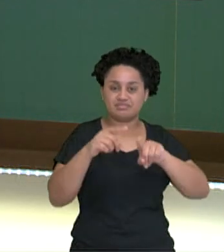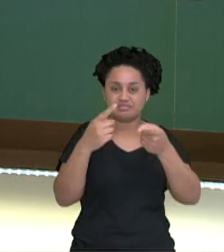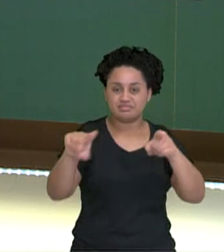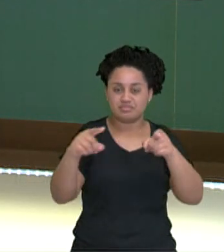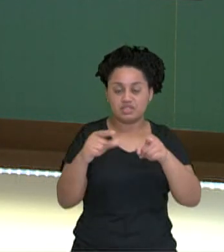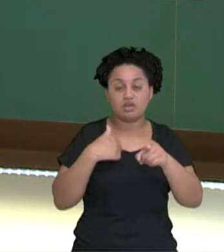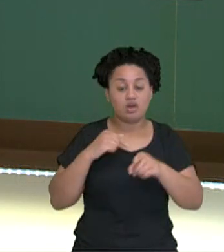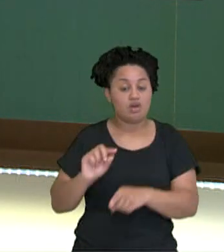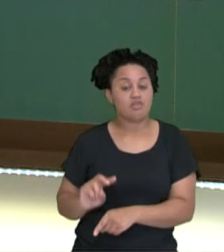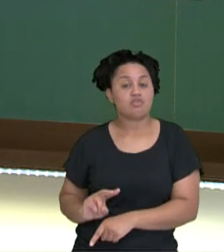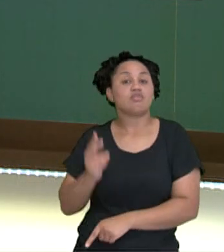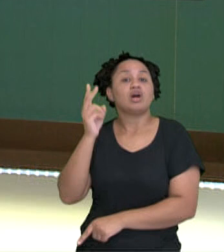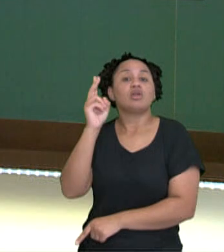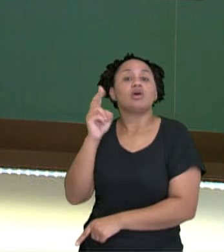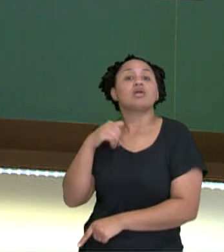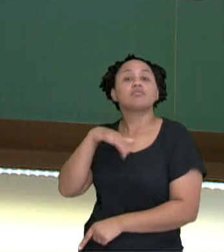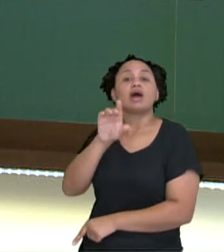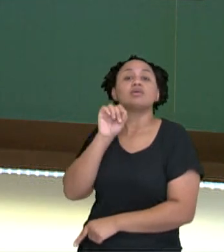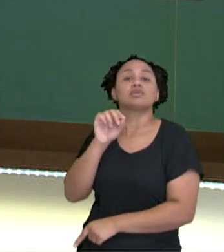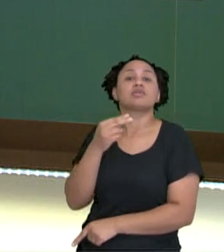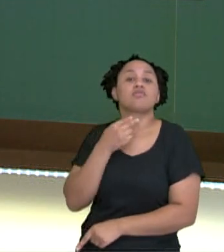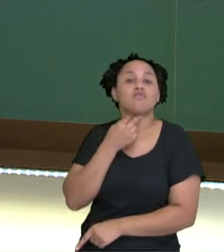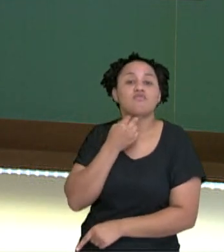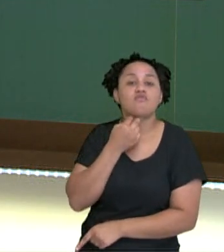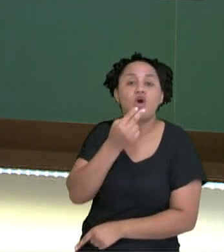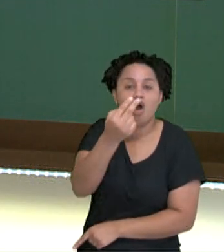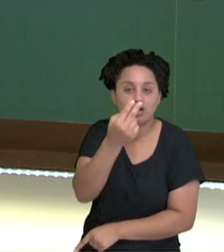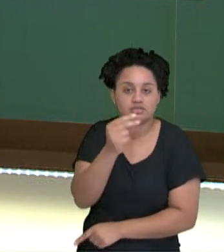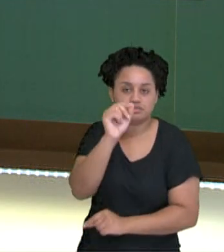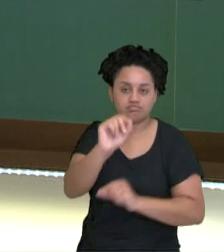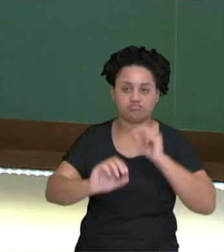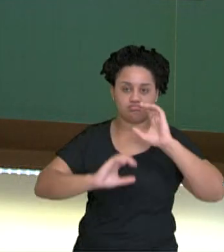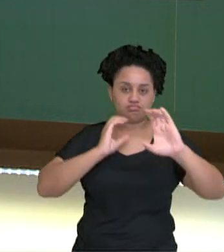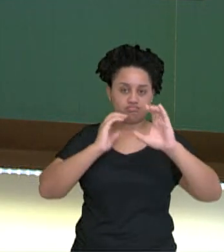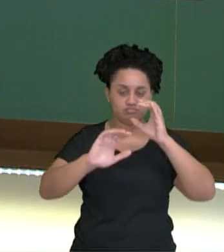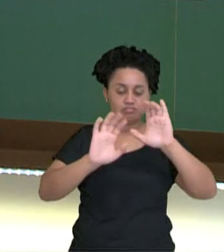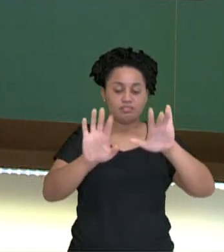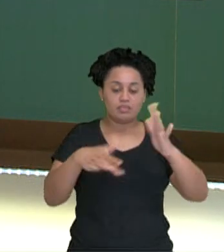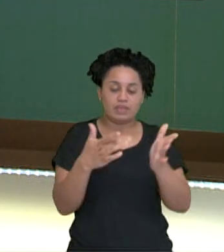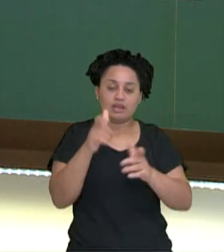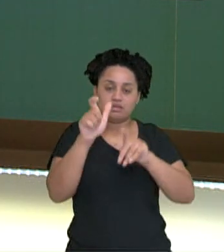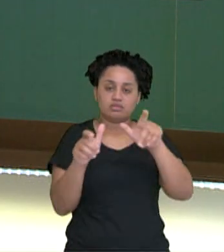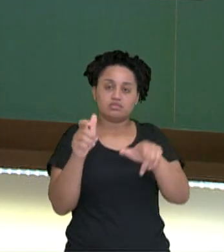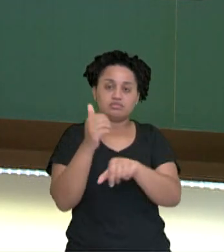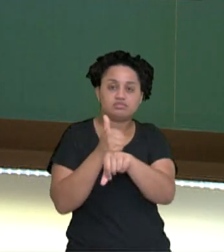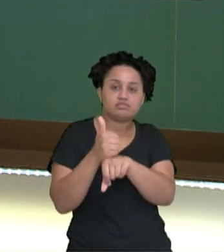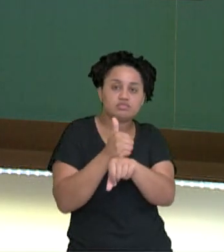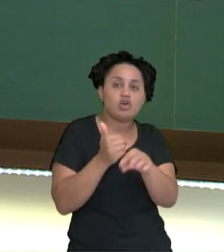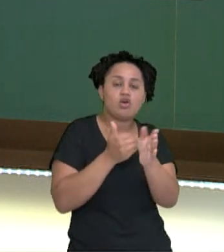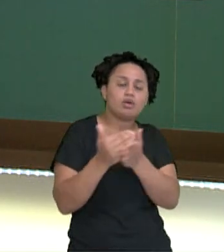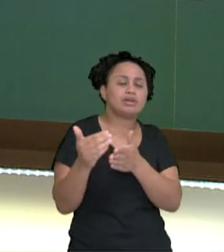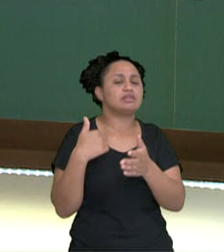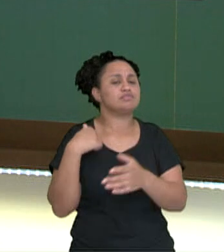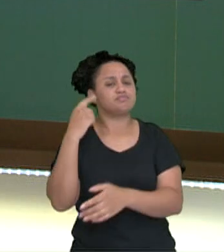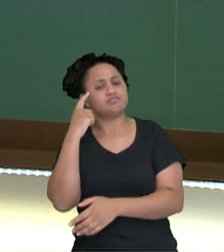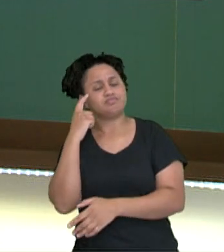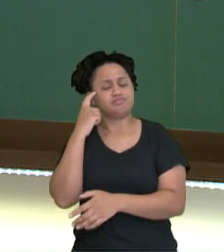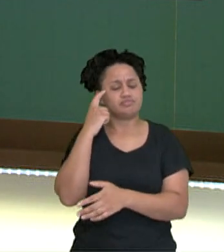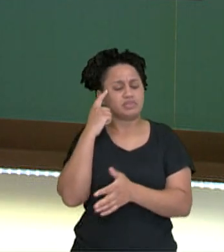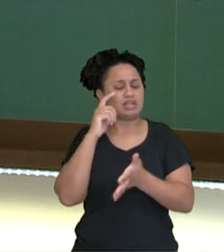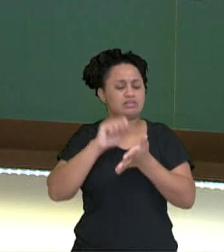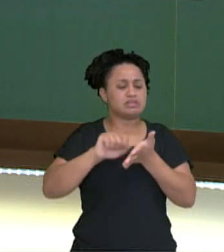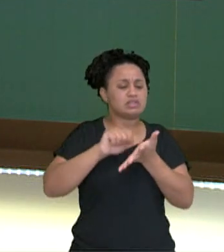valorizado a voz. E é aí que os músicos começam a questionar a escrita para